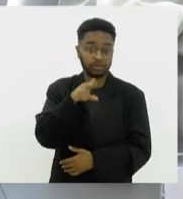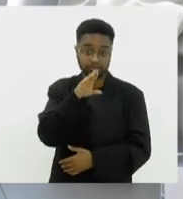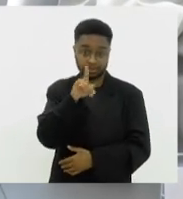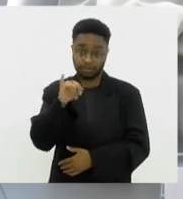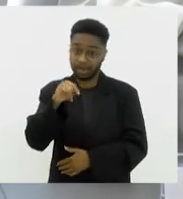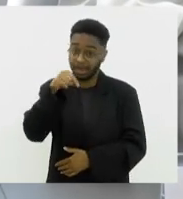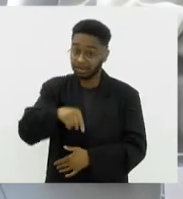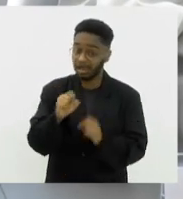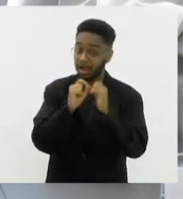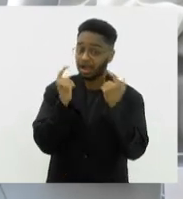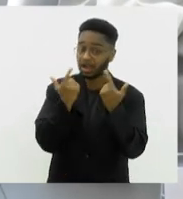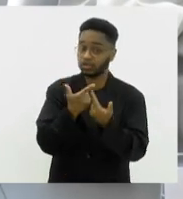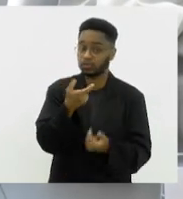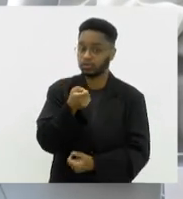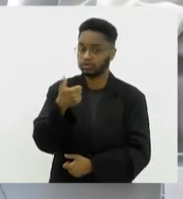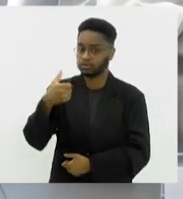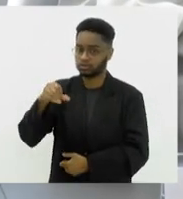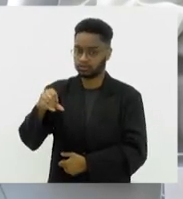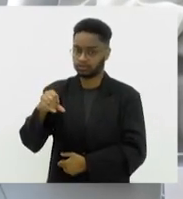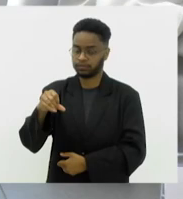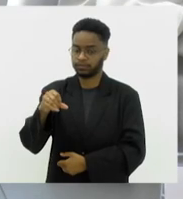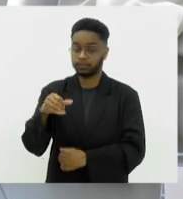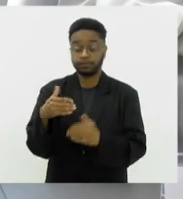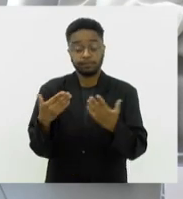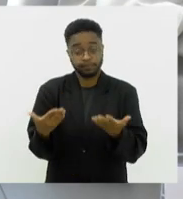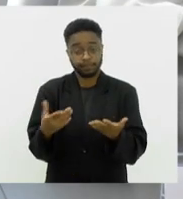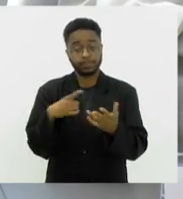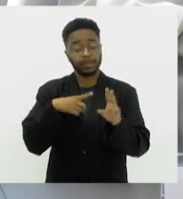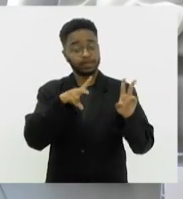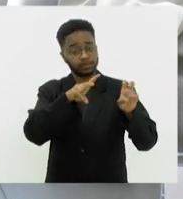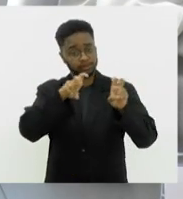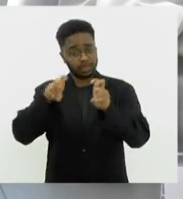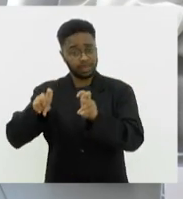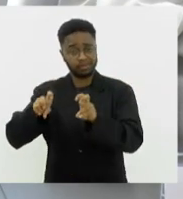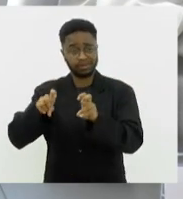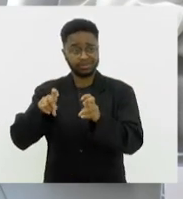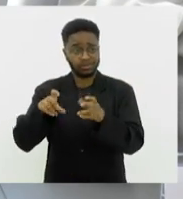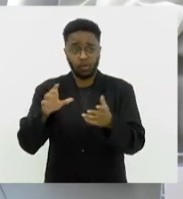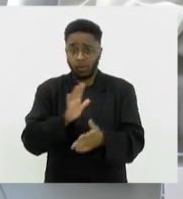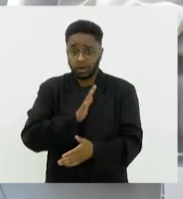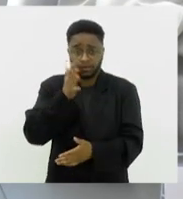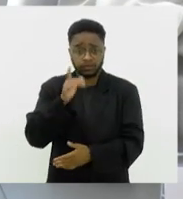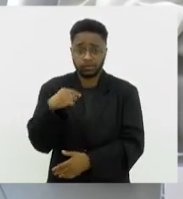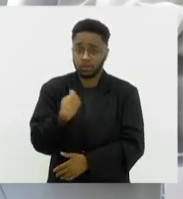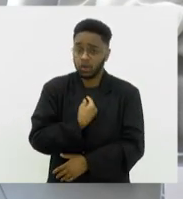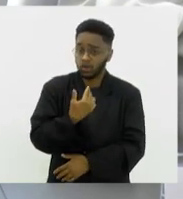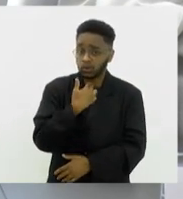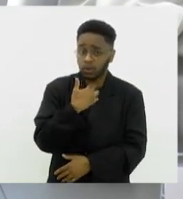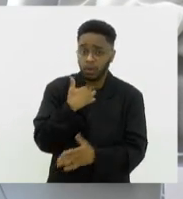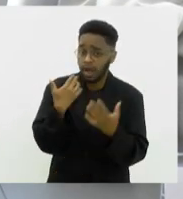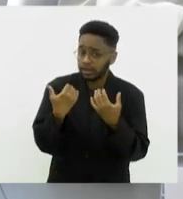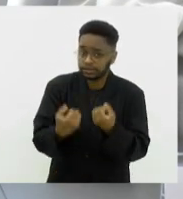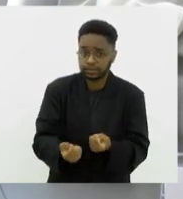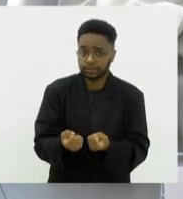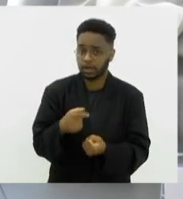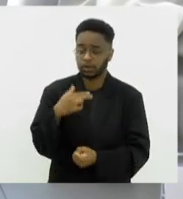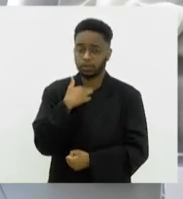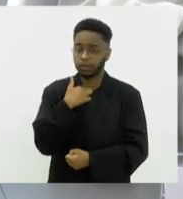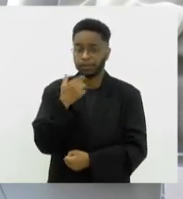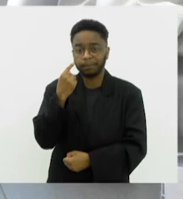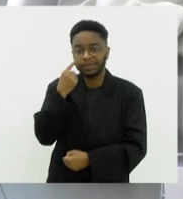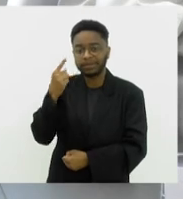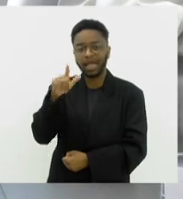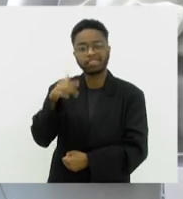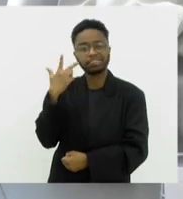casa em 2019 Então são questões esdrúxulas que a gente não pode aceitar ou achar